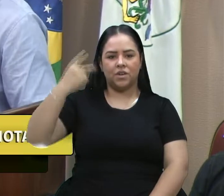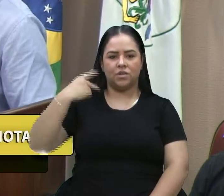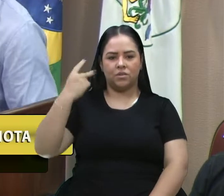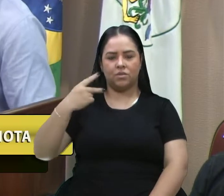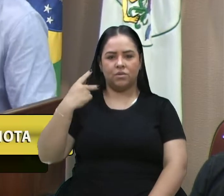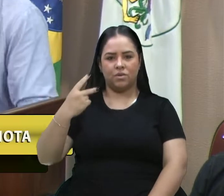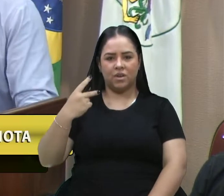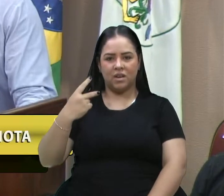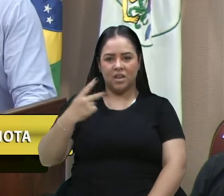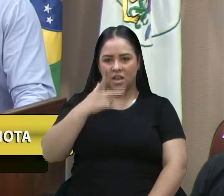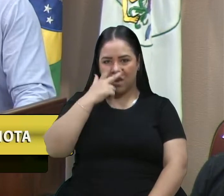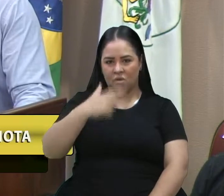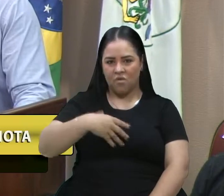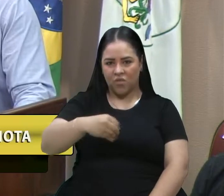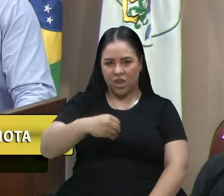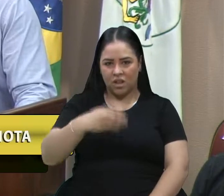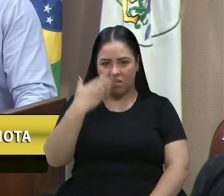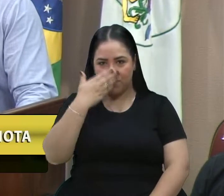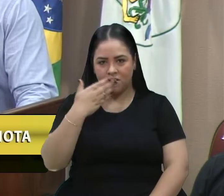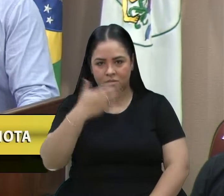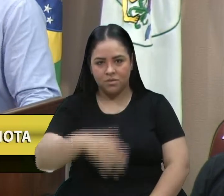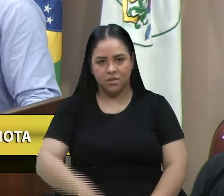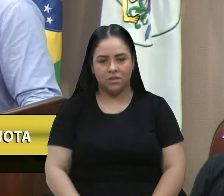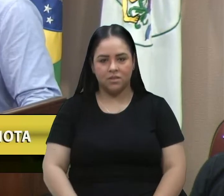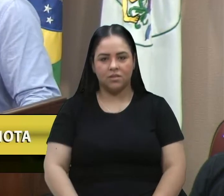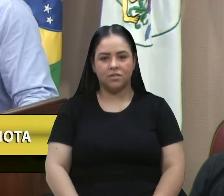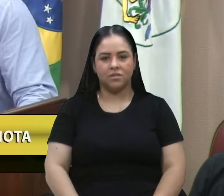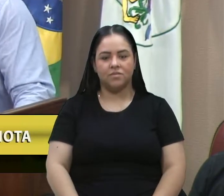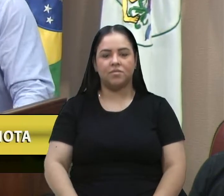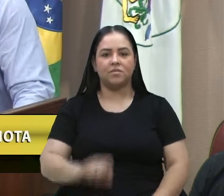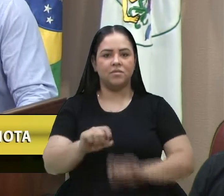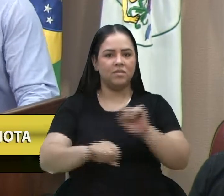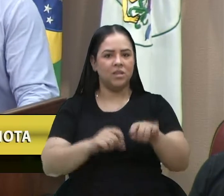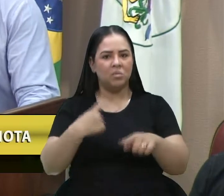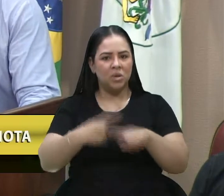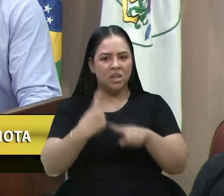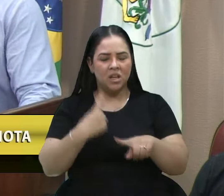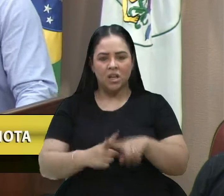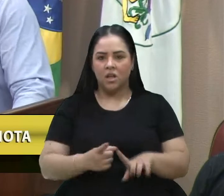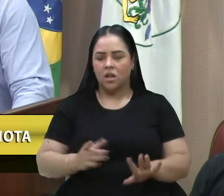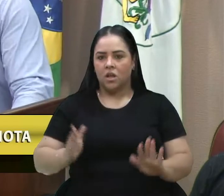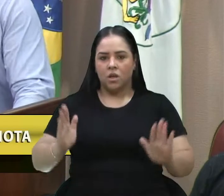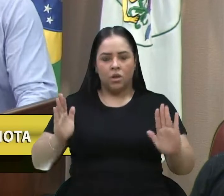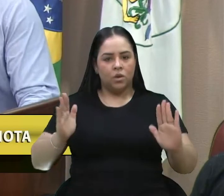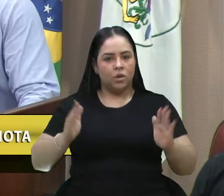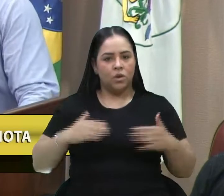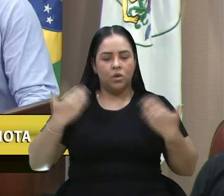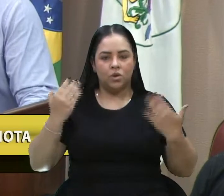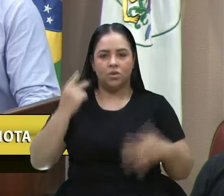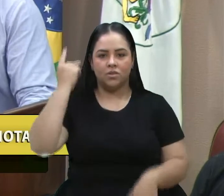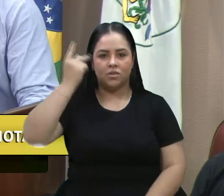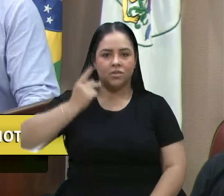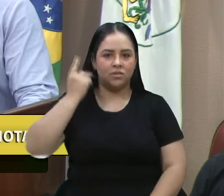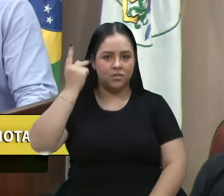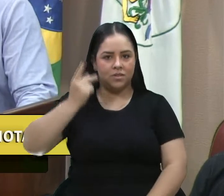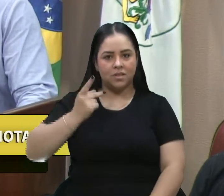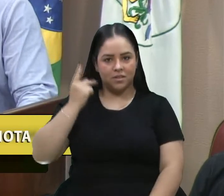Isso é o fim da picada. Isso é o desespero da política que está fora e não consegue mais